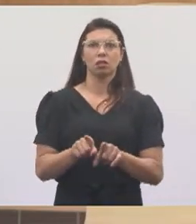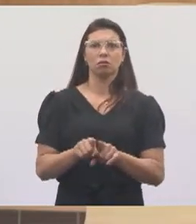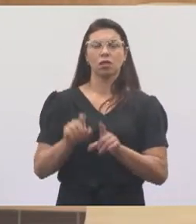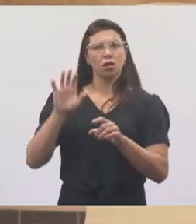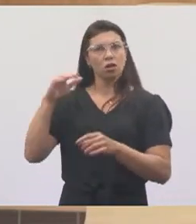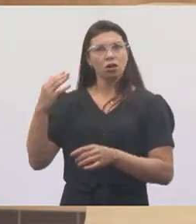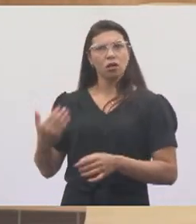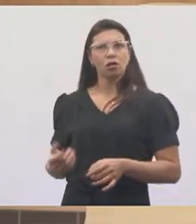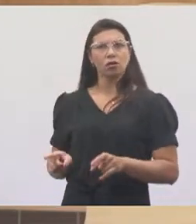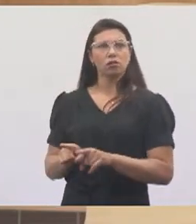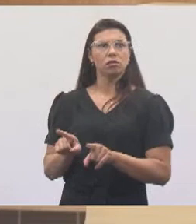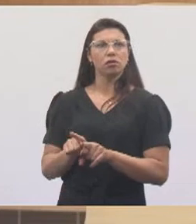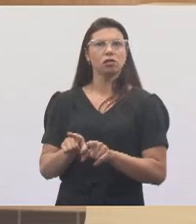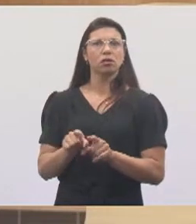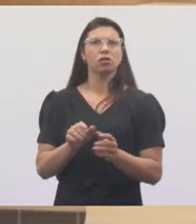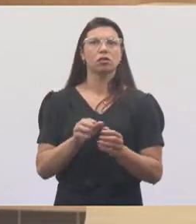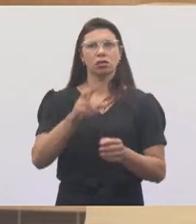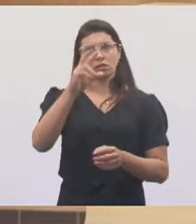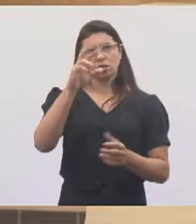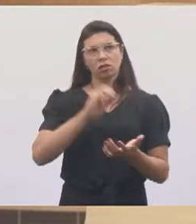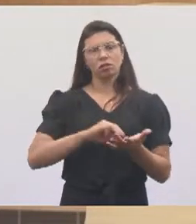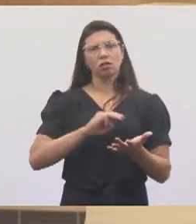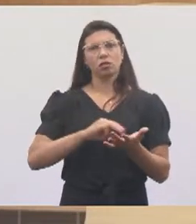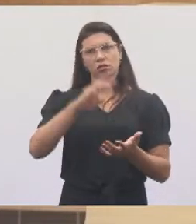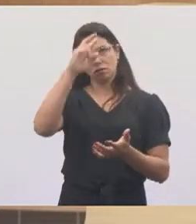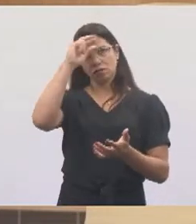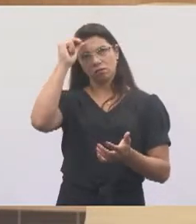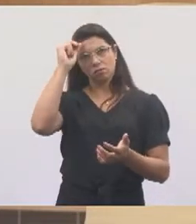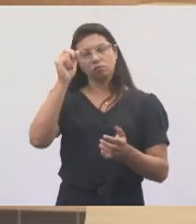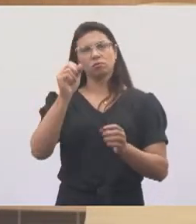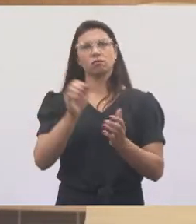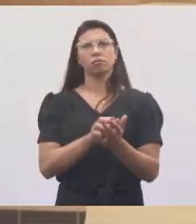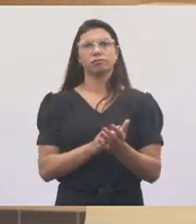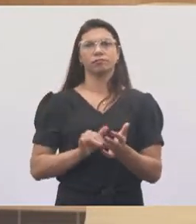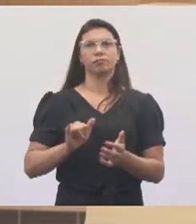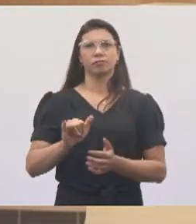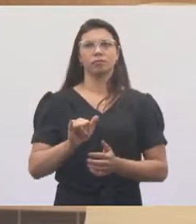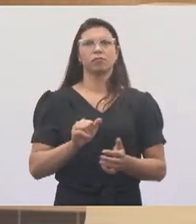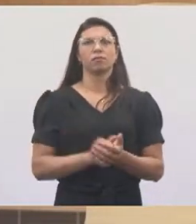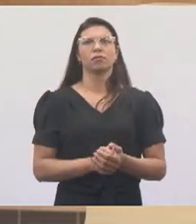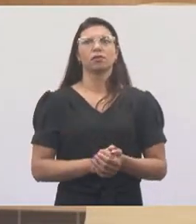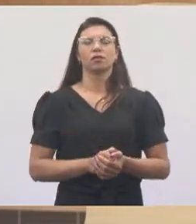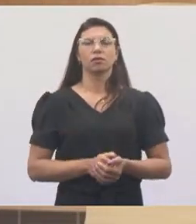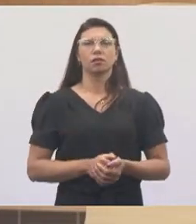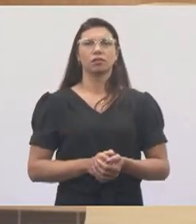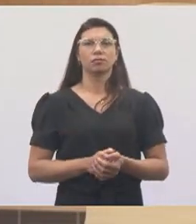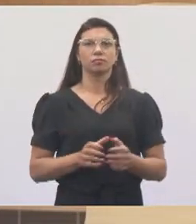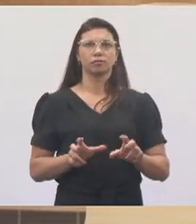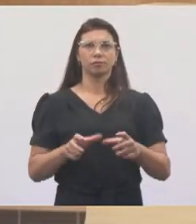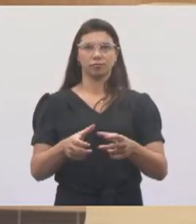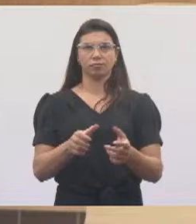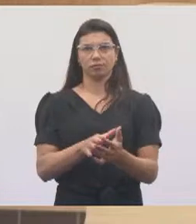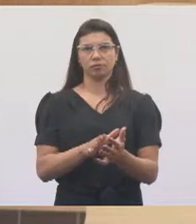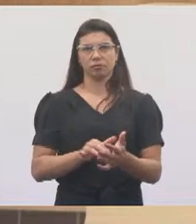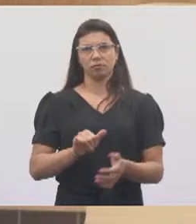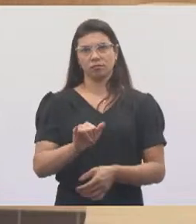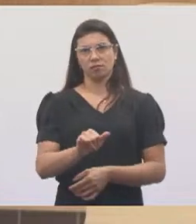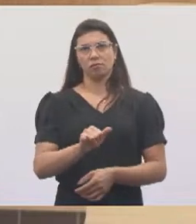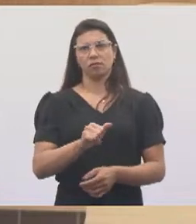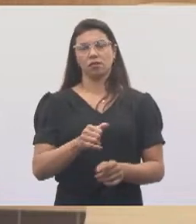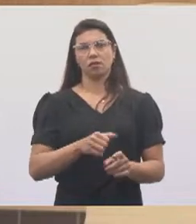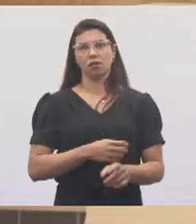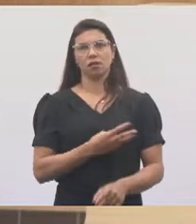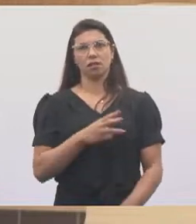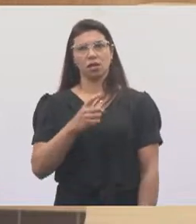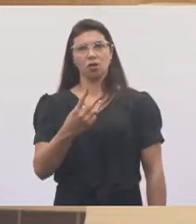Secretaria Municipal de Educação de Jacareí em 22 de agosto de 1994 e pela Câmara Municipal de Jacareí em 31 de agosto do